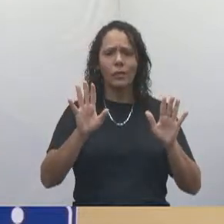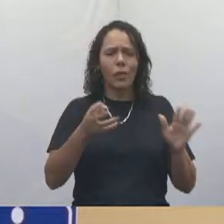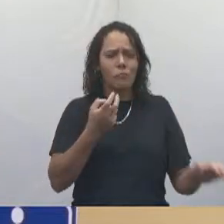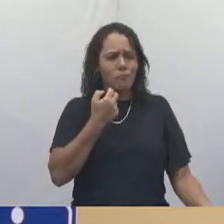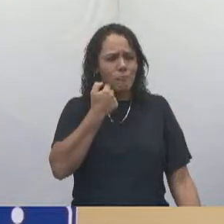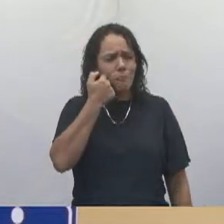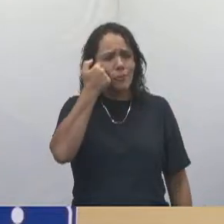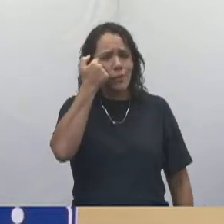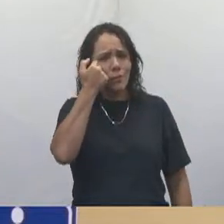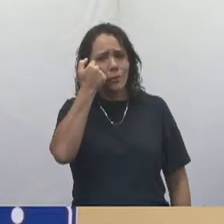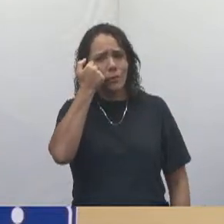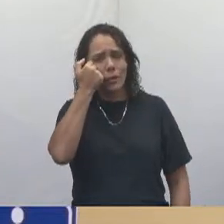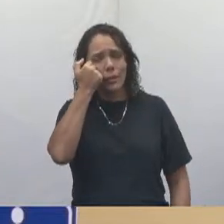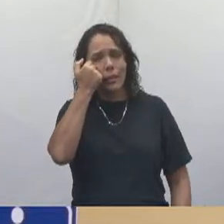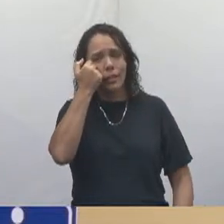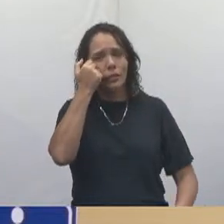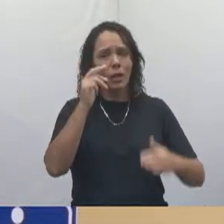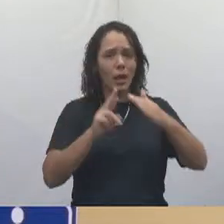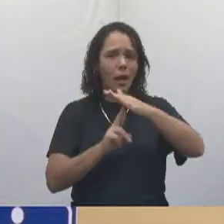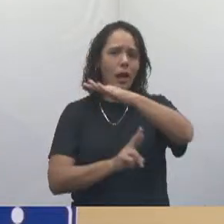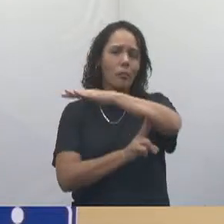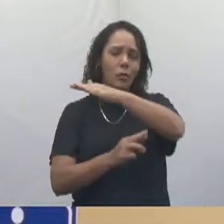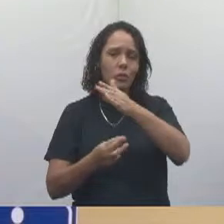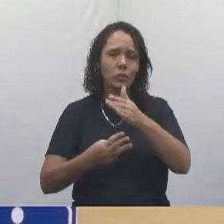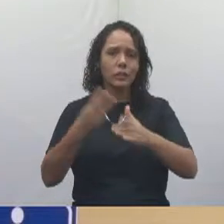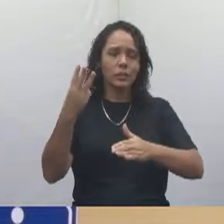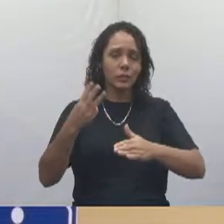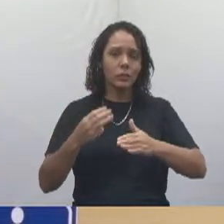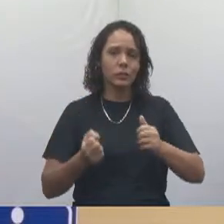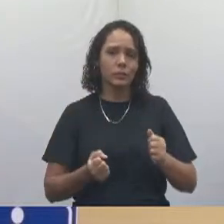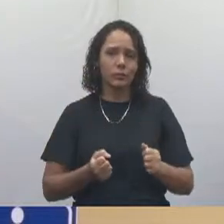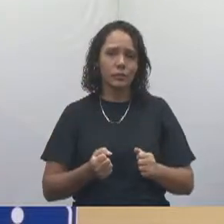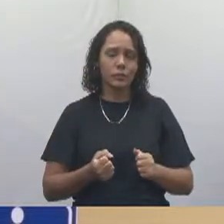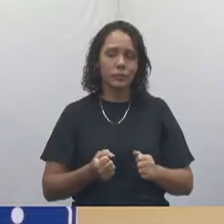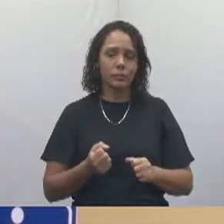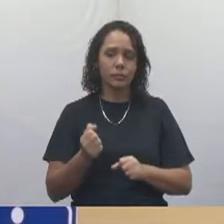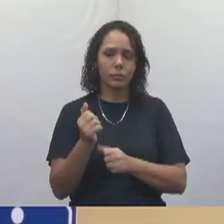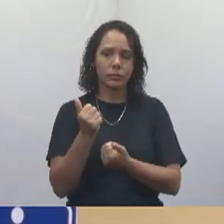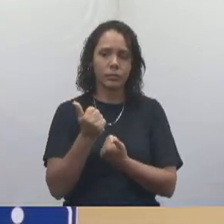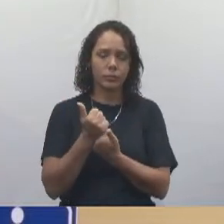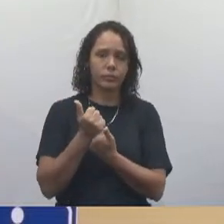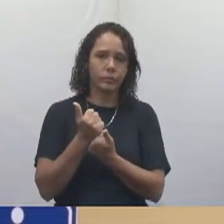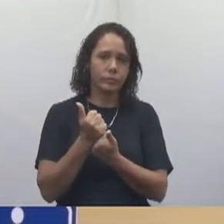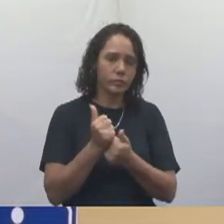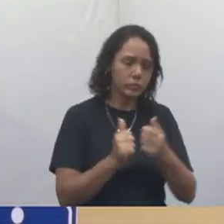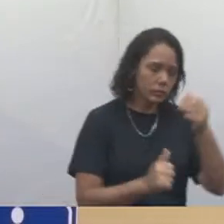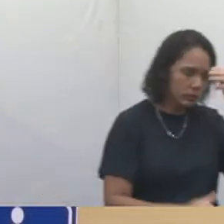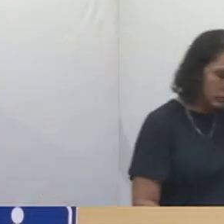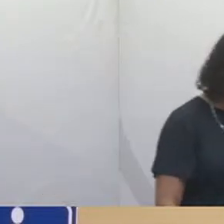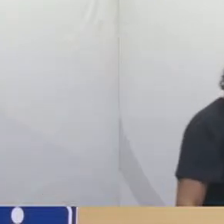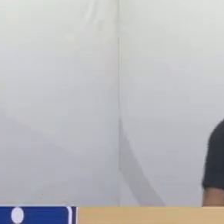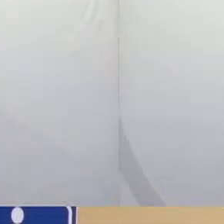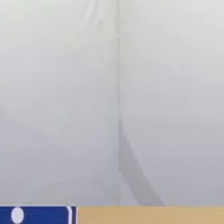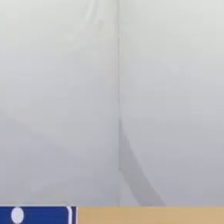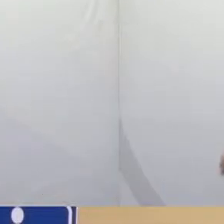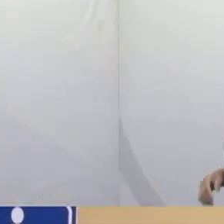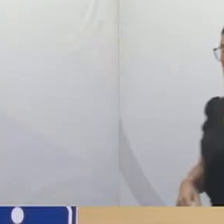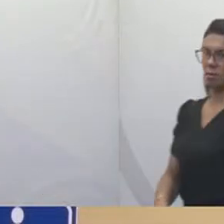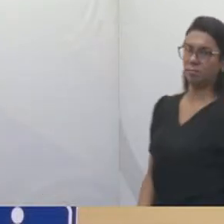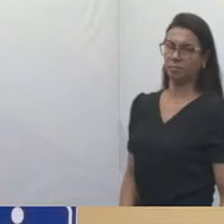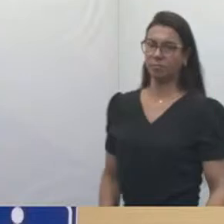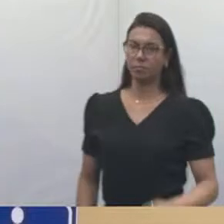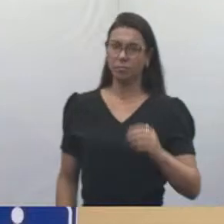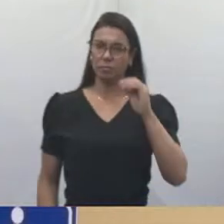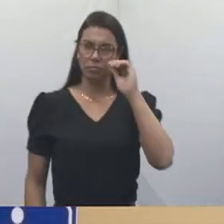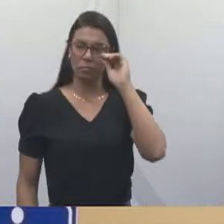vergonhoso viaduto e a terceira ponte. Terceira ponte, que era para custar 15, 17 milhões, foi para